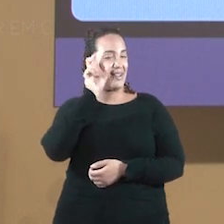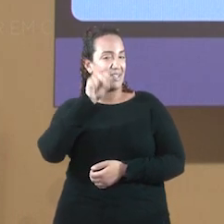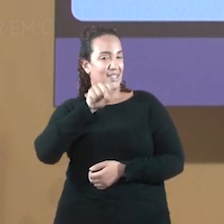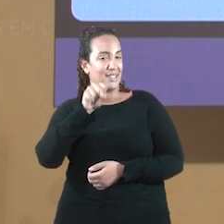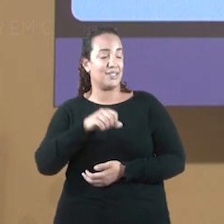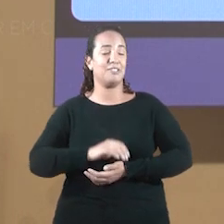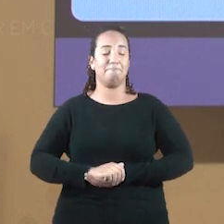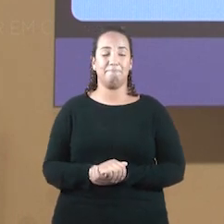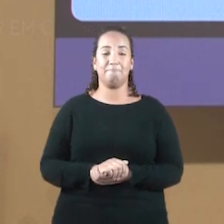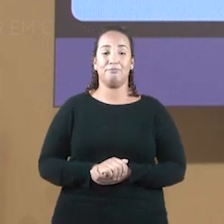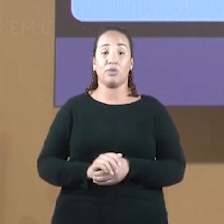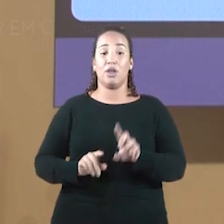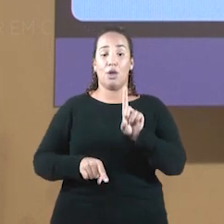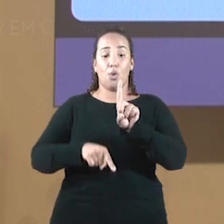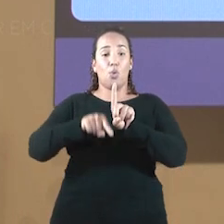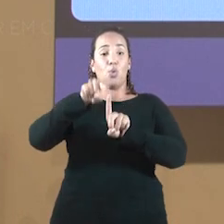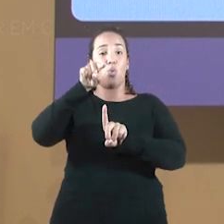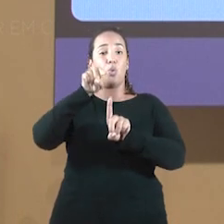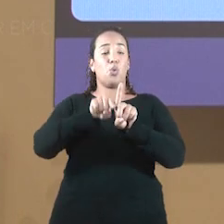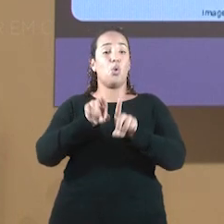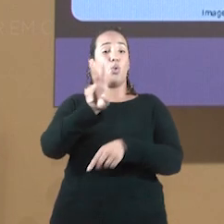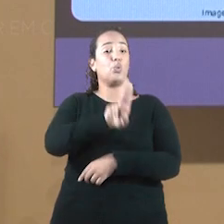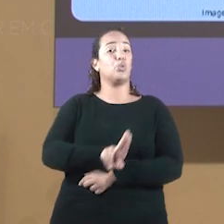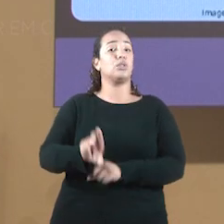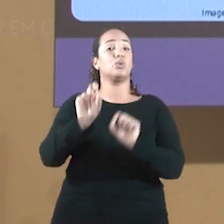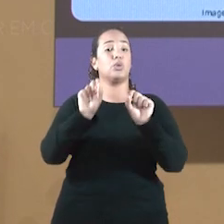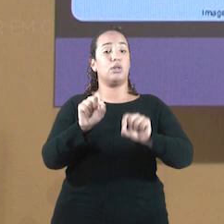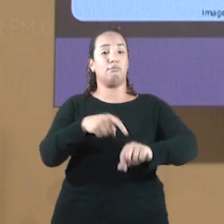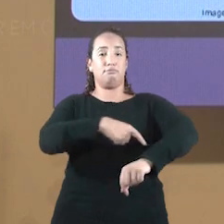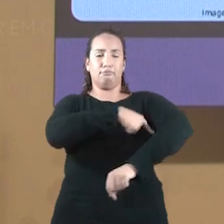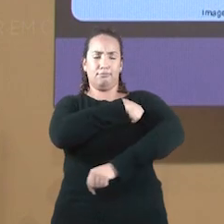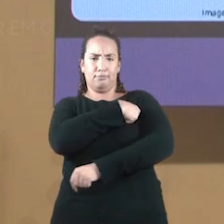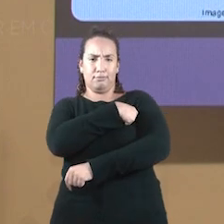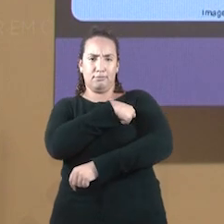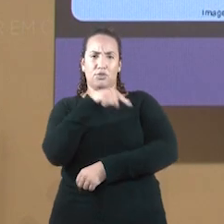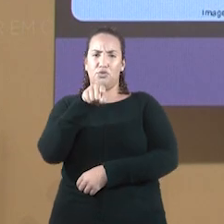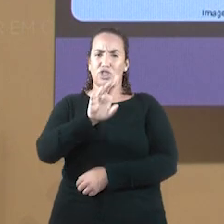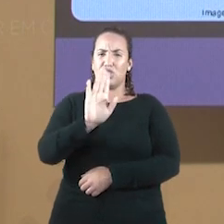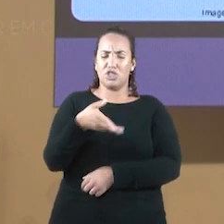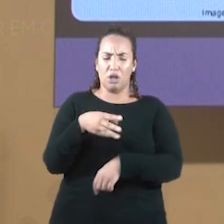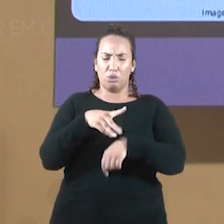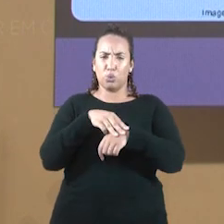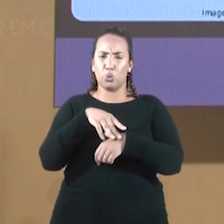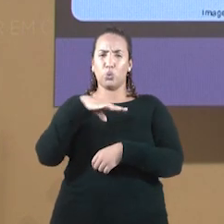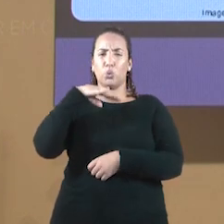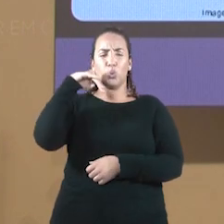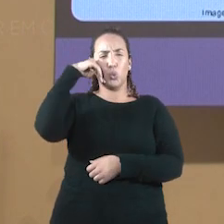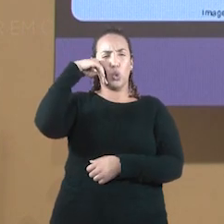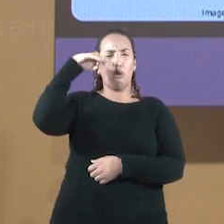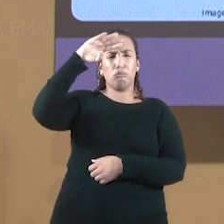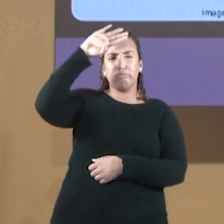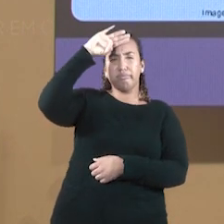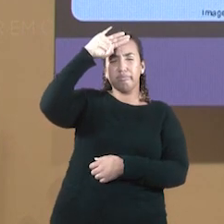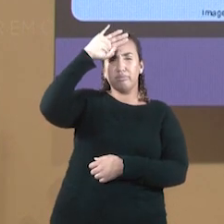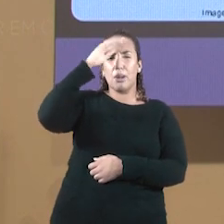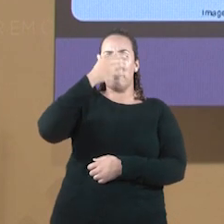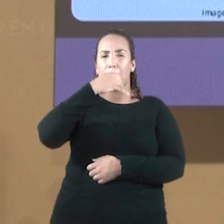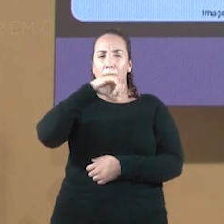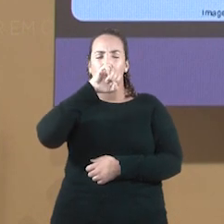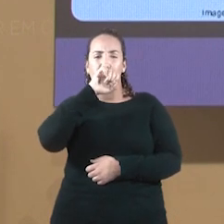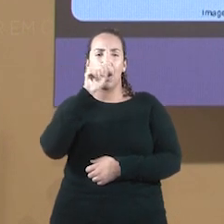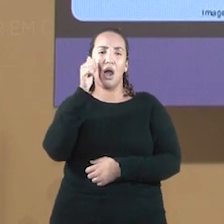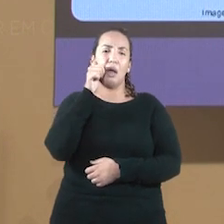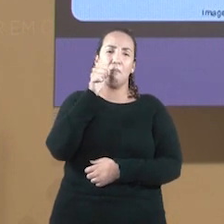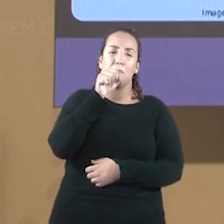A temperatura, utilizamos um termômetro. Você já ficou doente e o seu responsável precisou usar